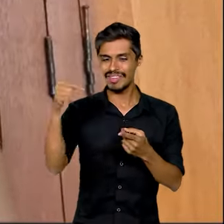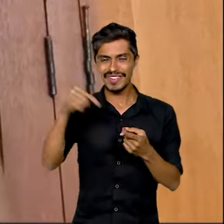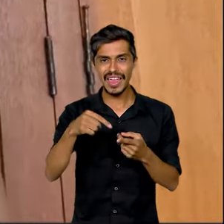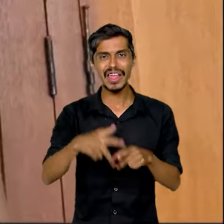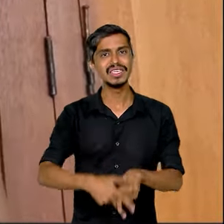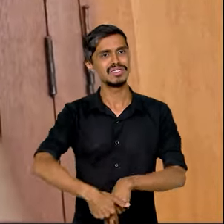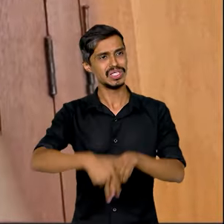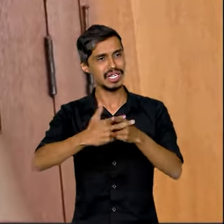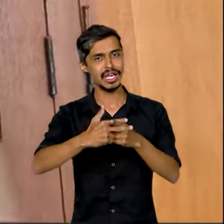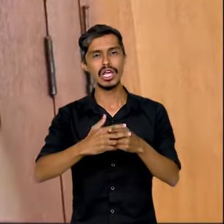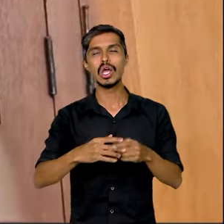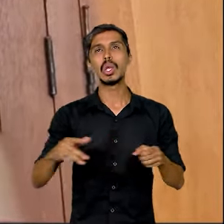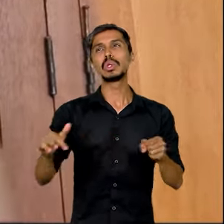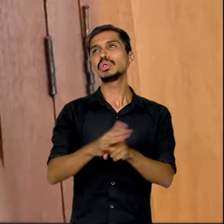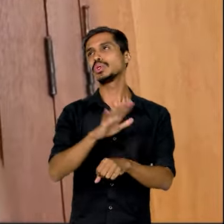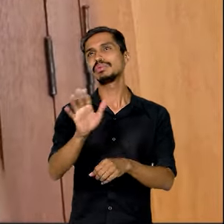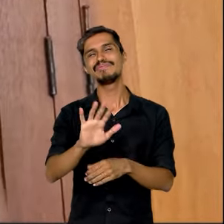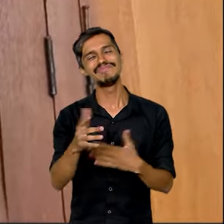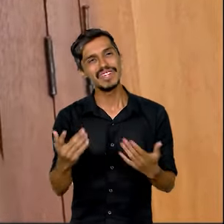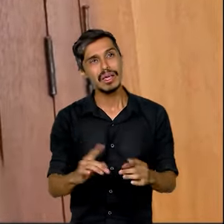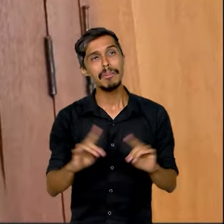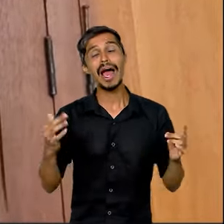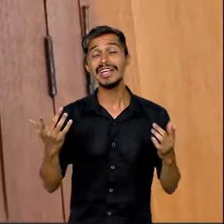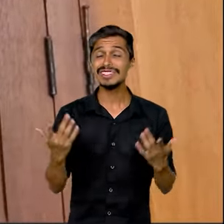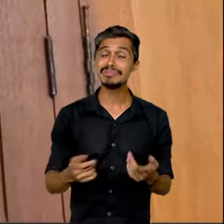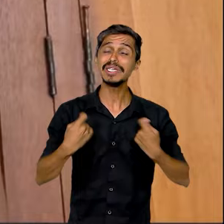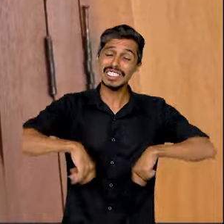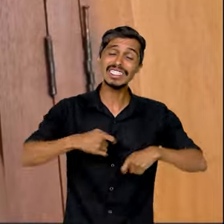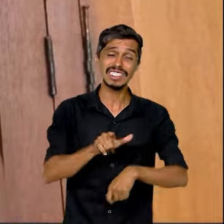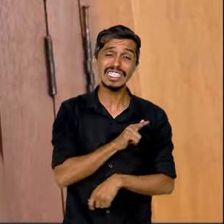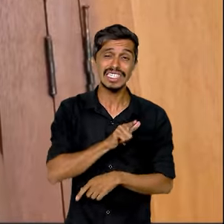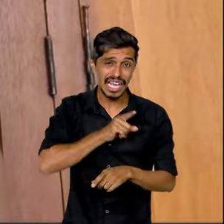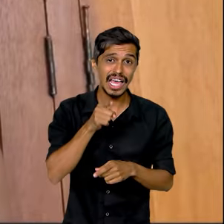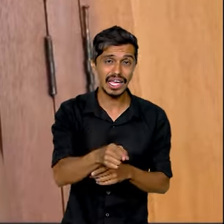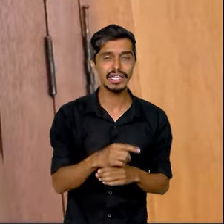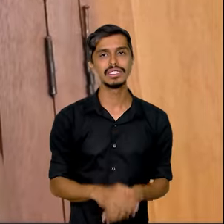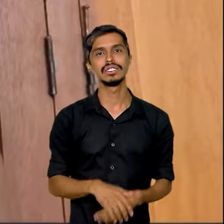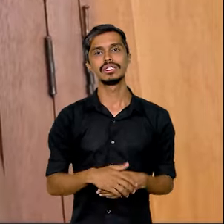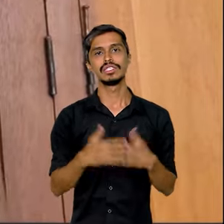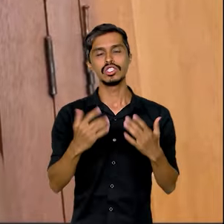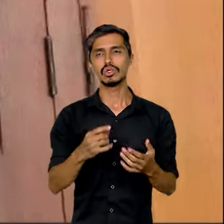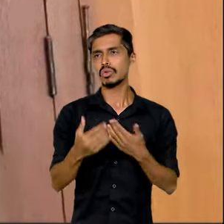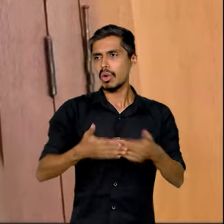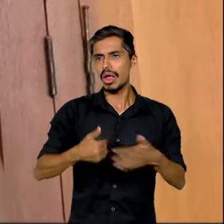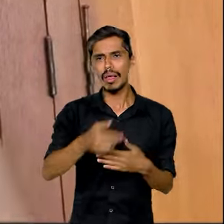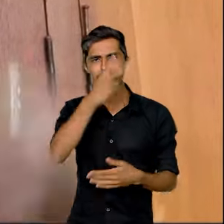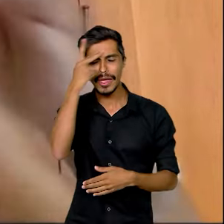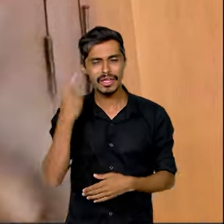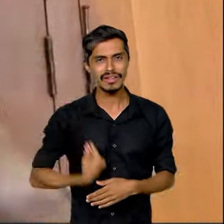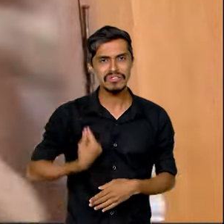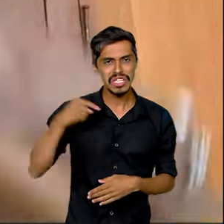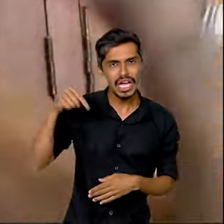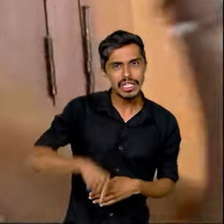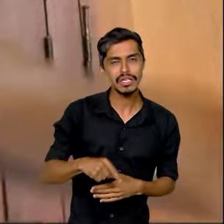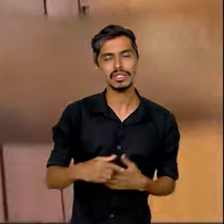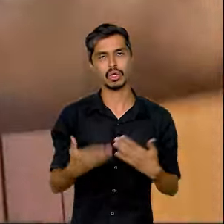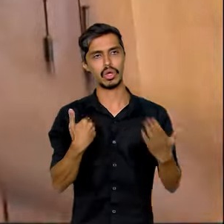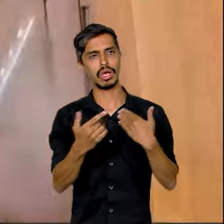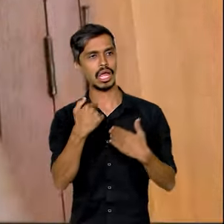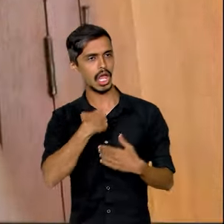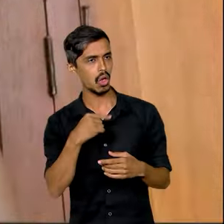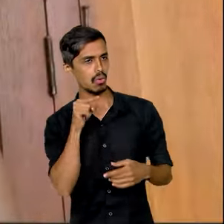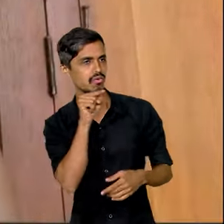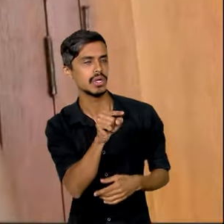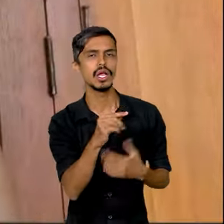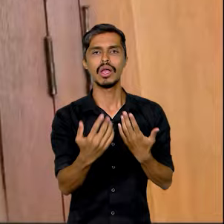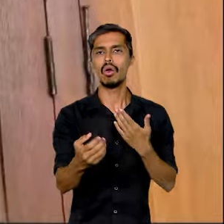nunca vai ser suficiente, mas ela precisa existir para virar o ciclo. É só qualquer um de nós que está aqui nessa conversa, eu e você e quem